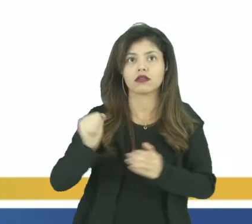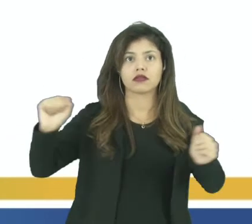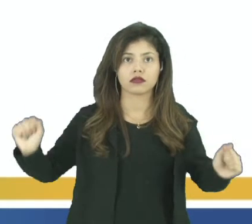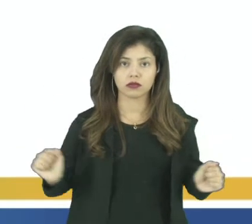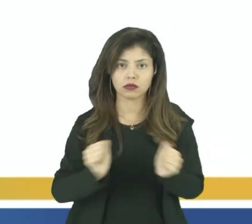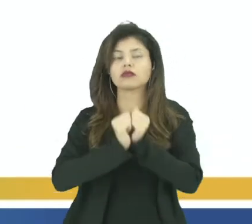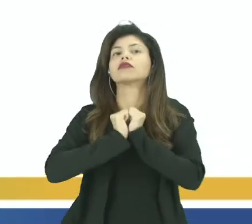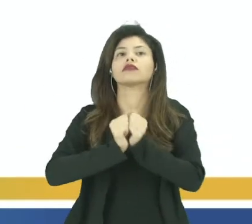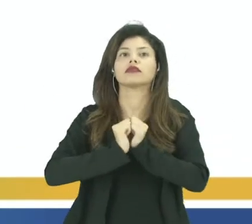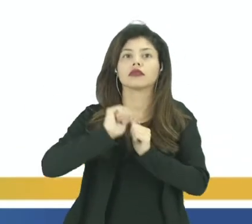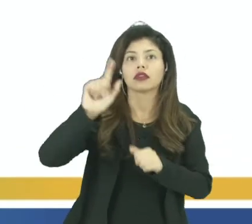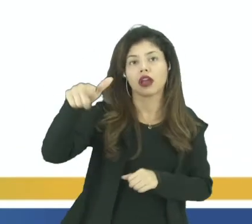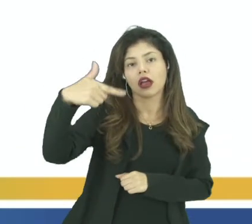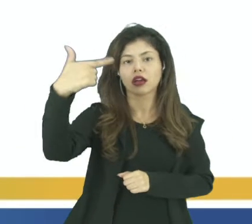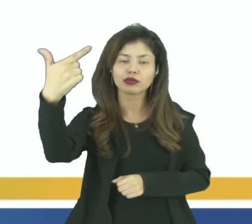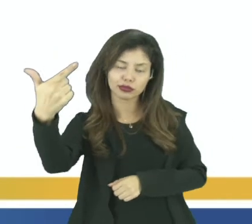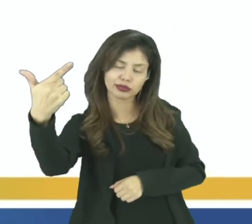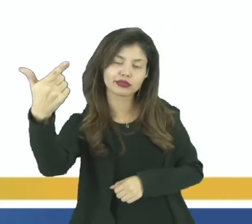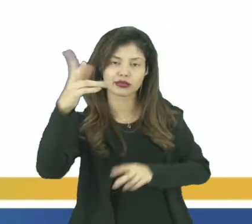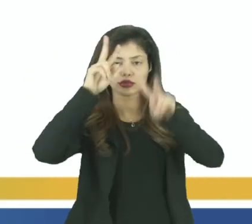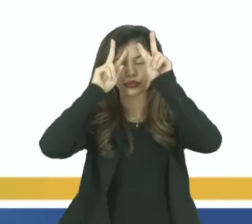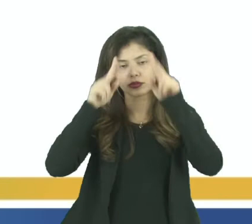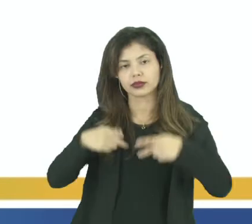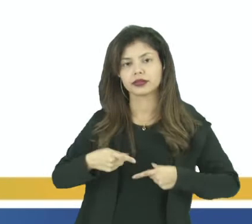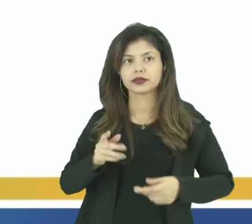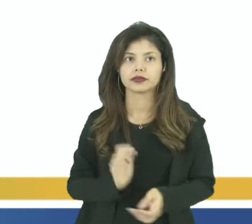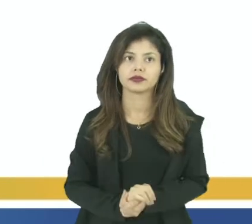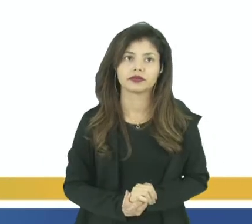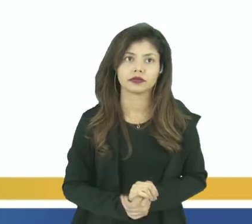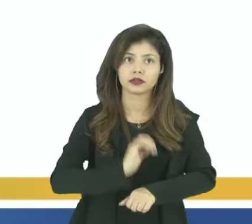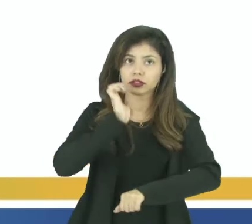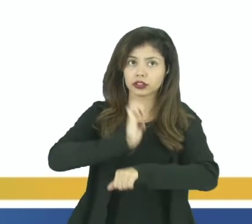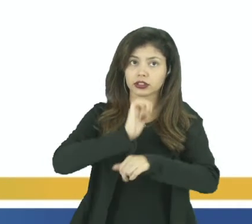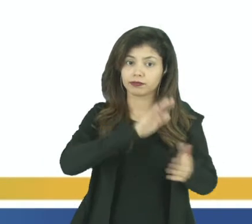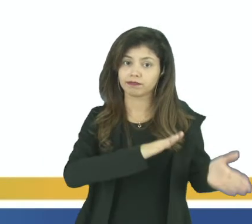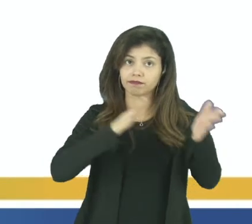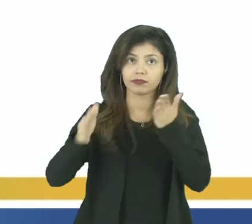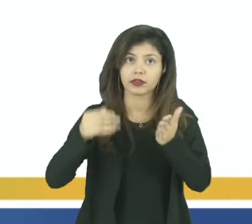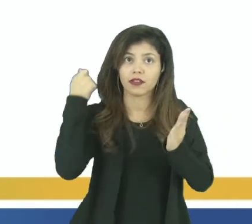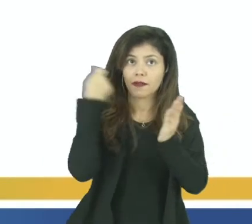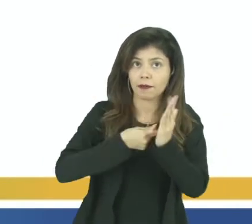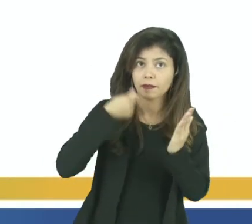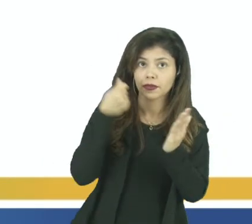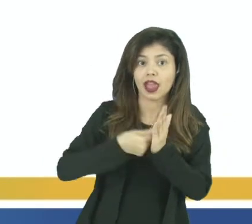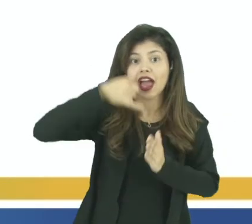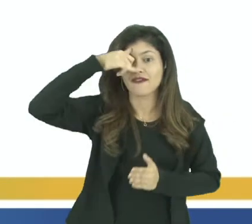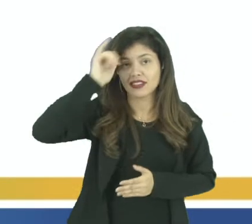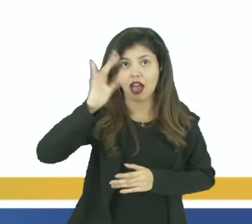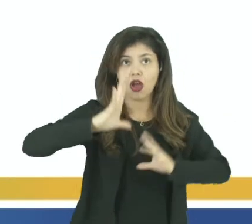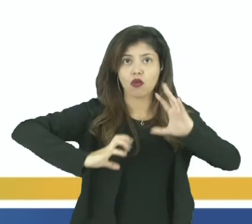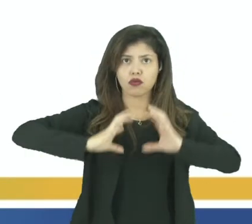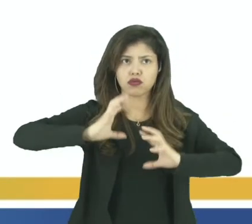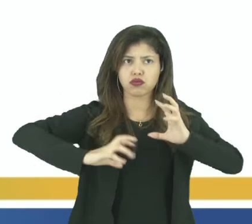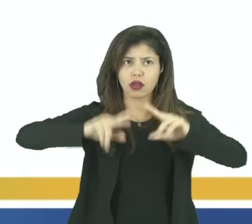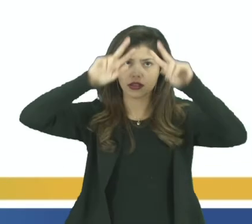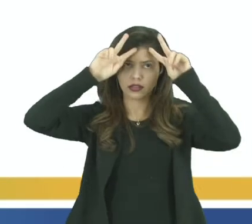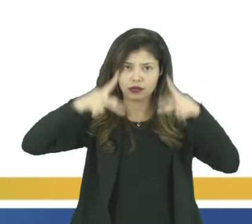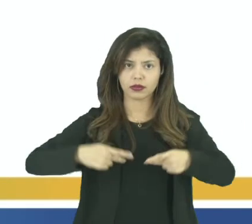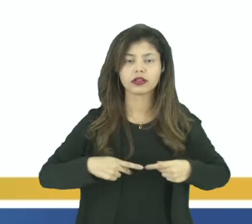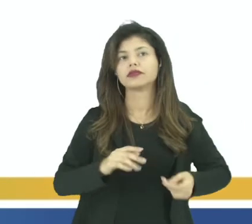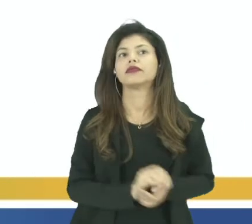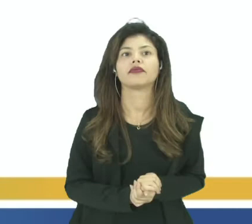faz o buscar união com os outros homens. O Estado, por sua parte, terá o dever de evitar os conflitos entre os seres